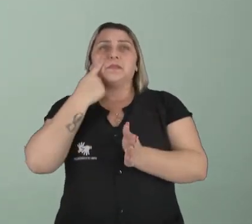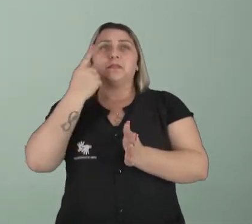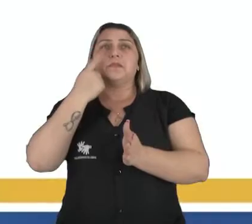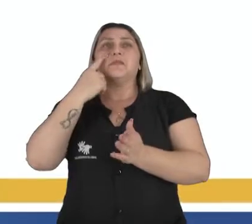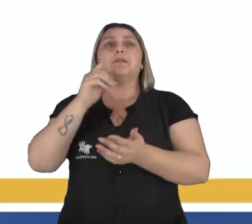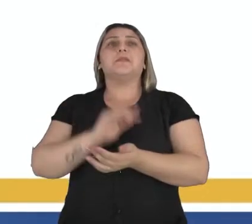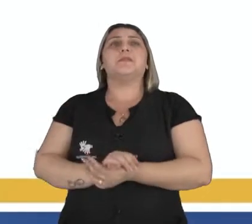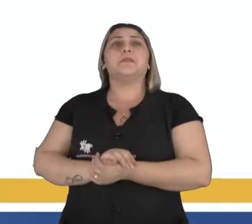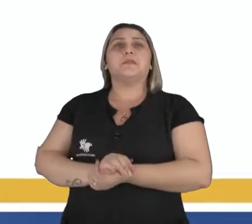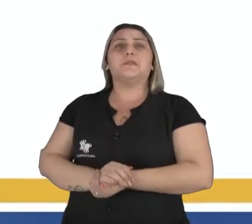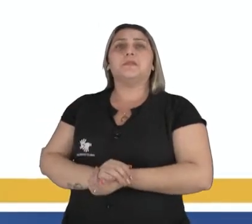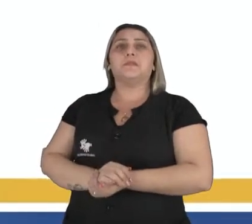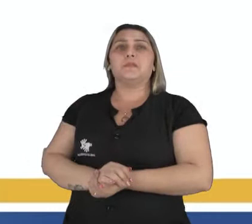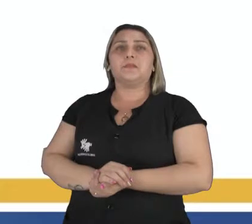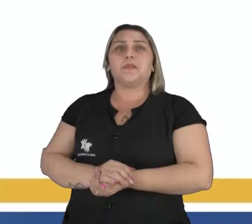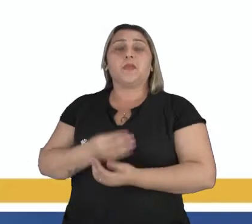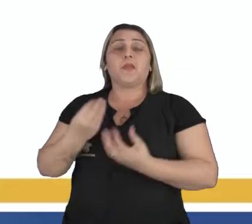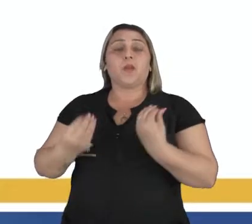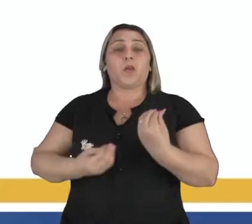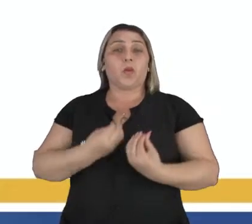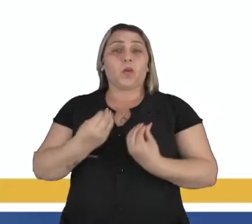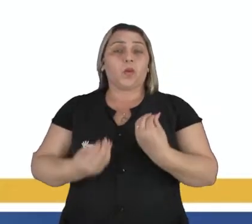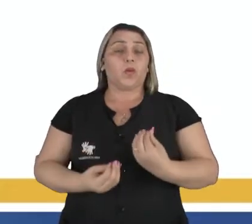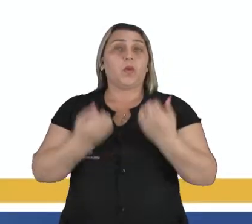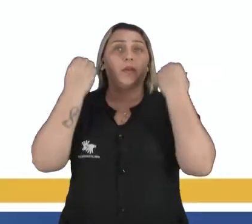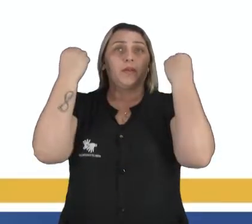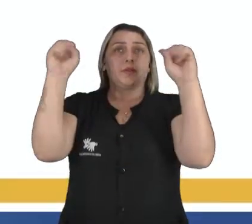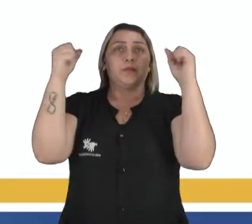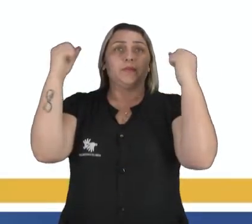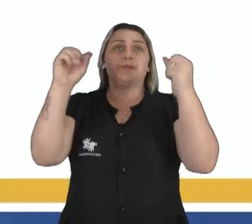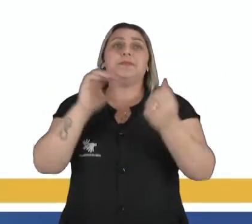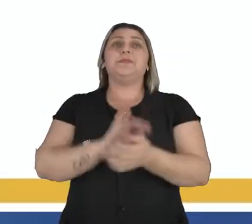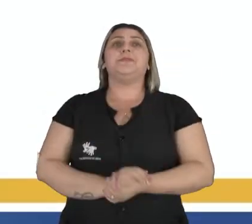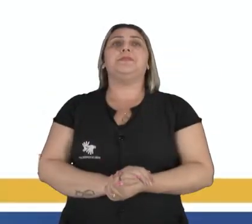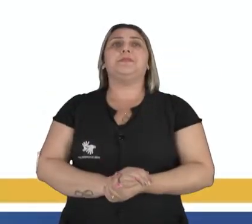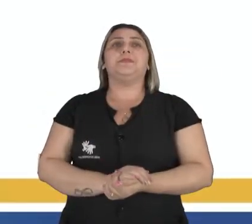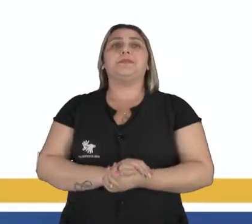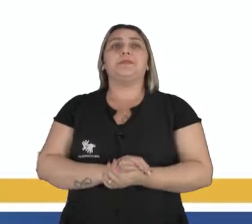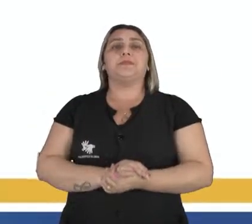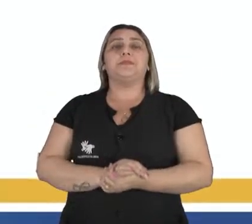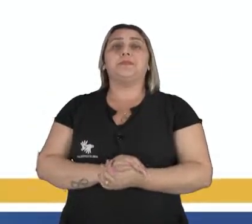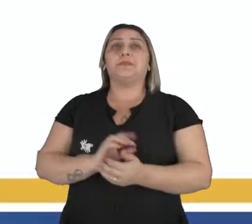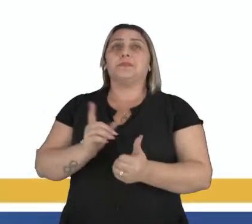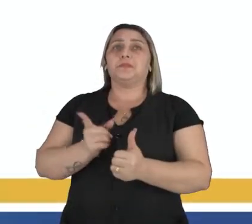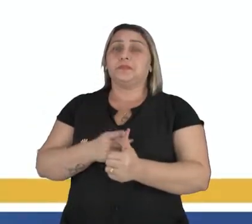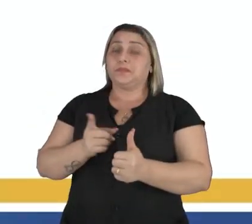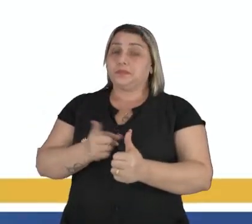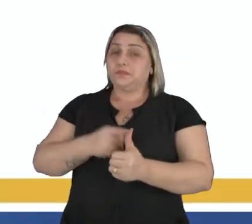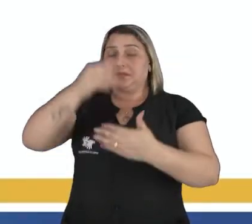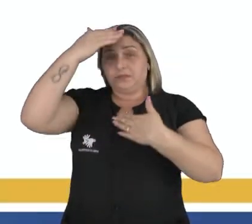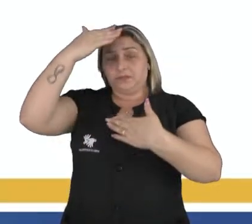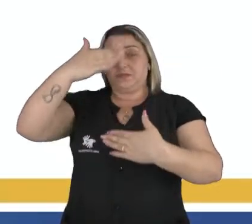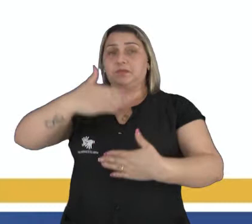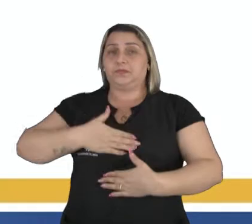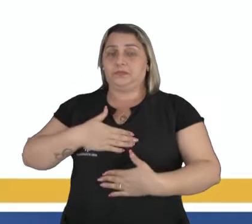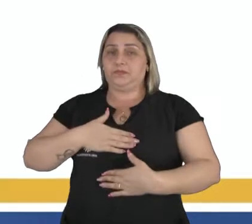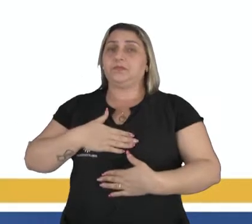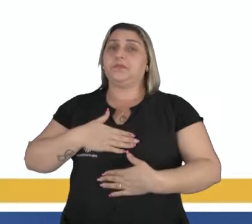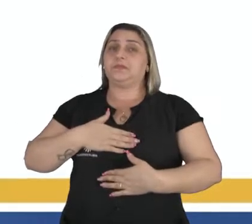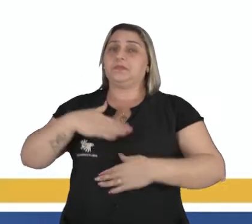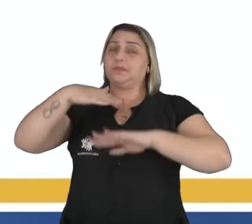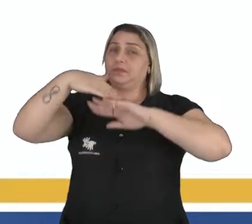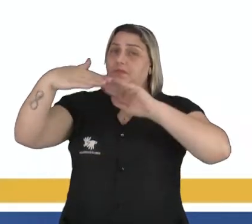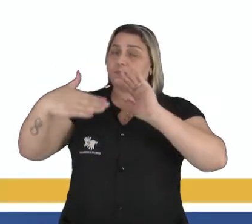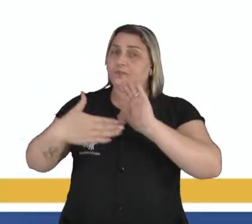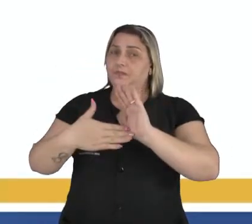dimensões então gente como é o corpo na educação física táxi do ser humano na sua totalidade